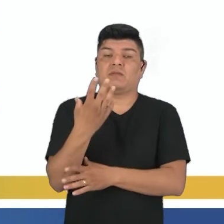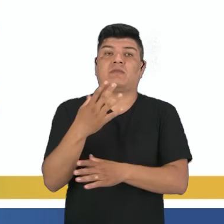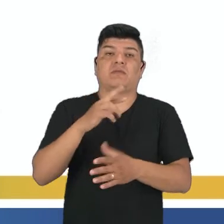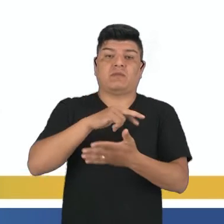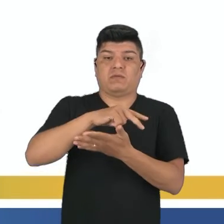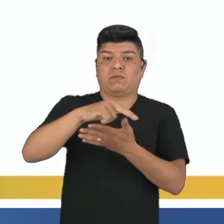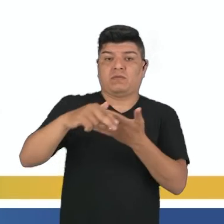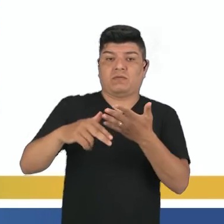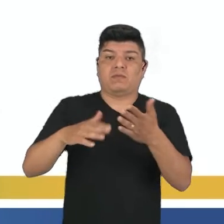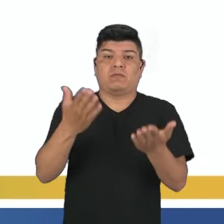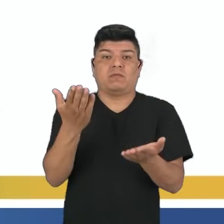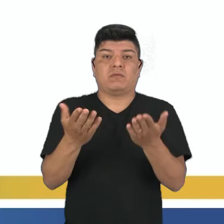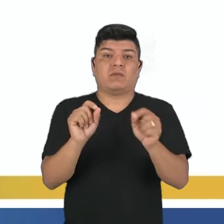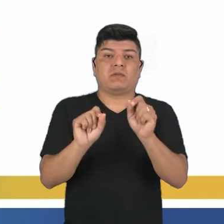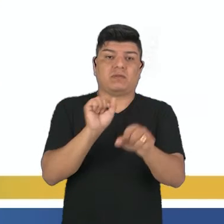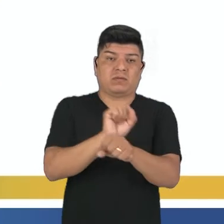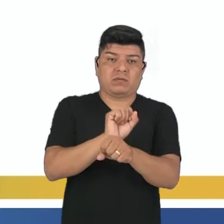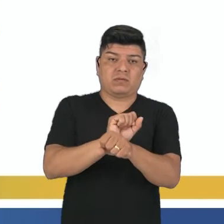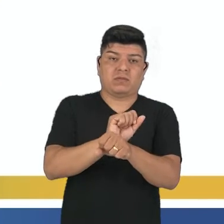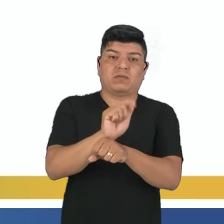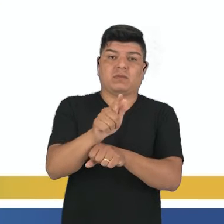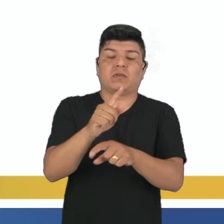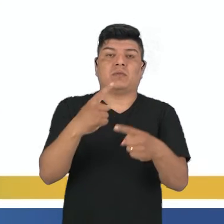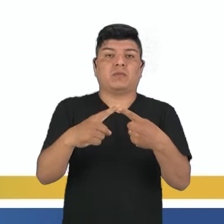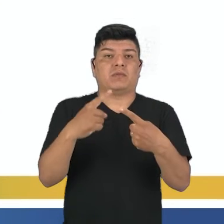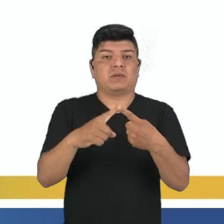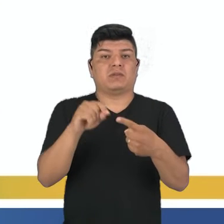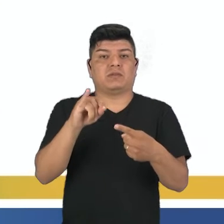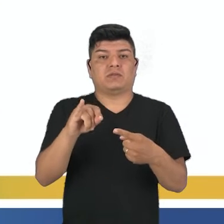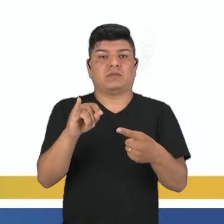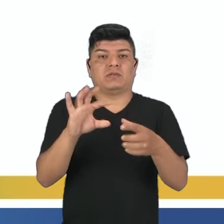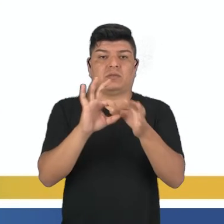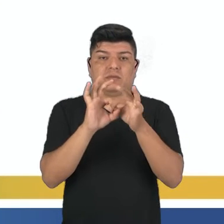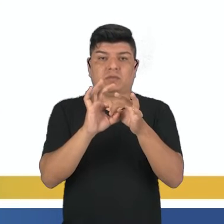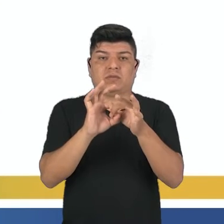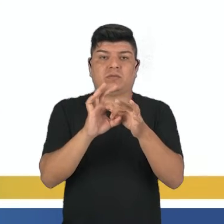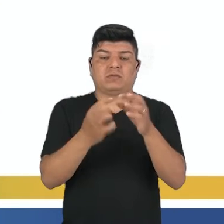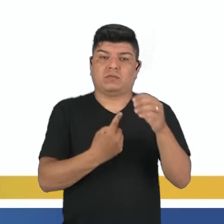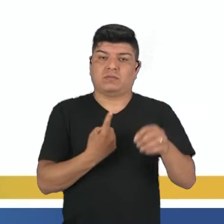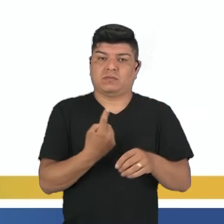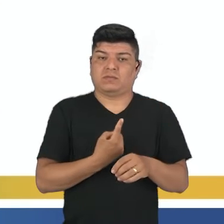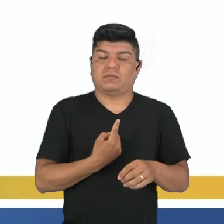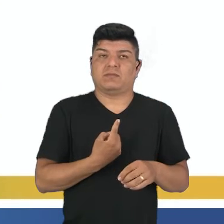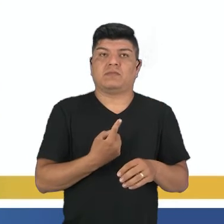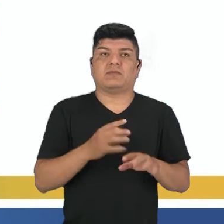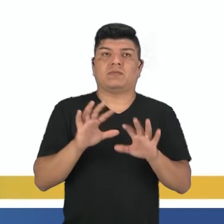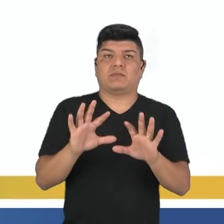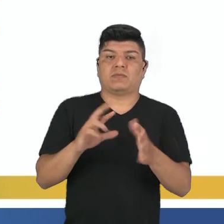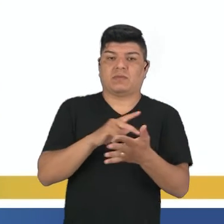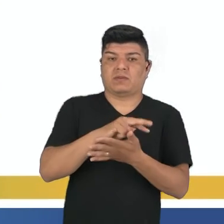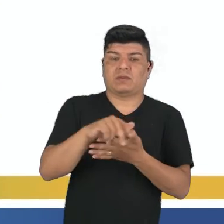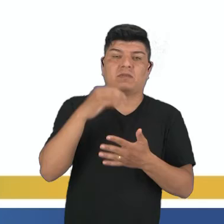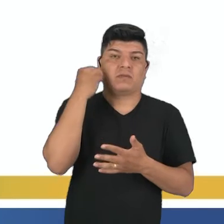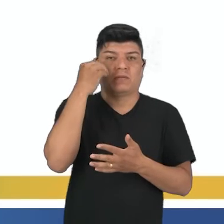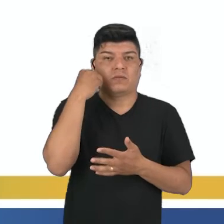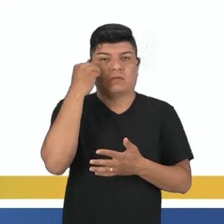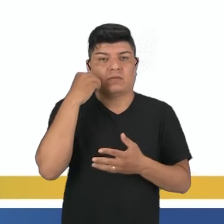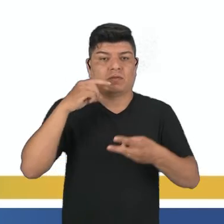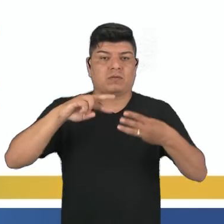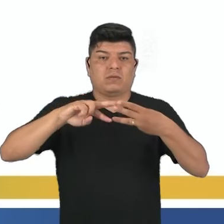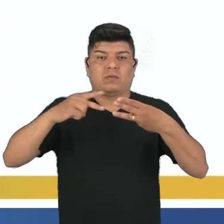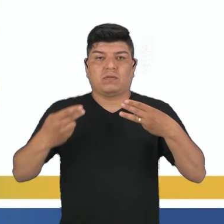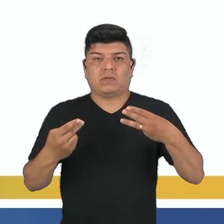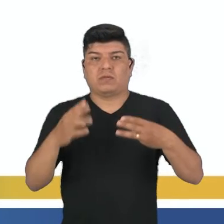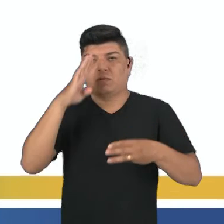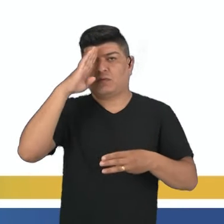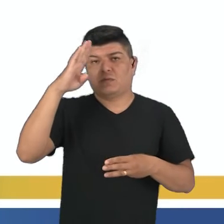mais variações que o esperado, caso fosse segregado de forma dependente. Esses vários experimentos do Mendel, eles